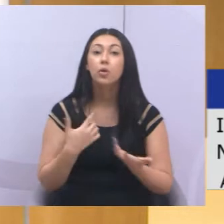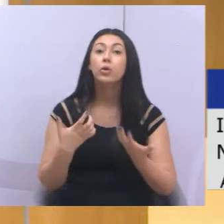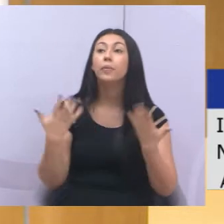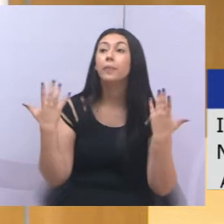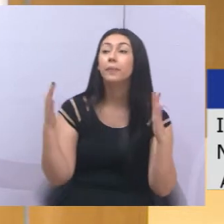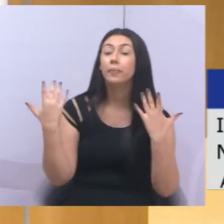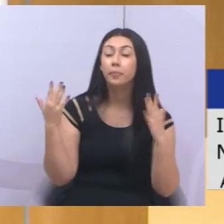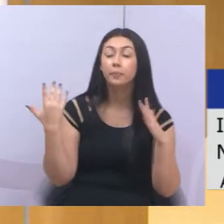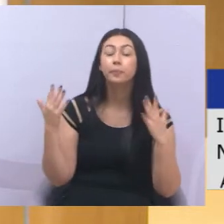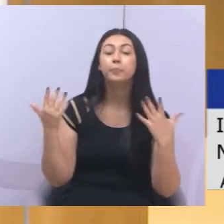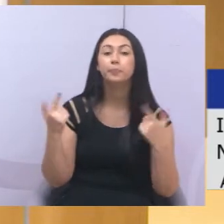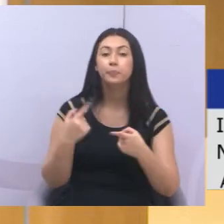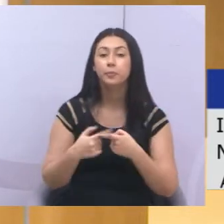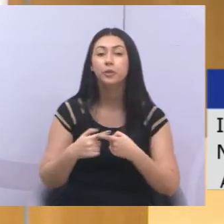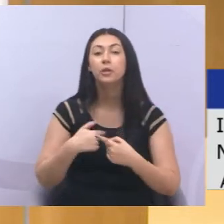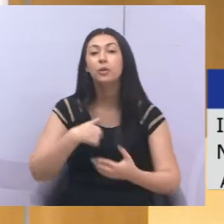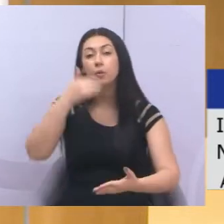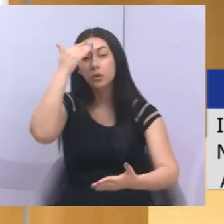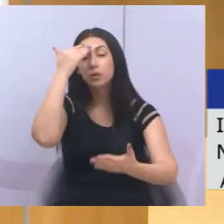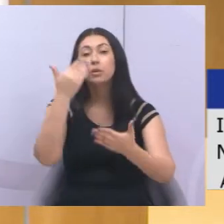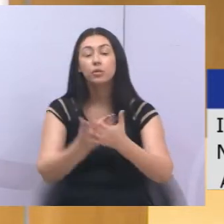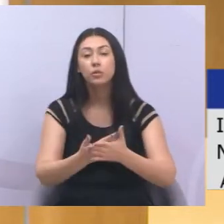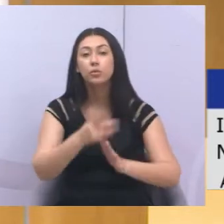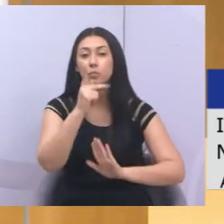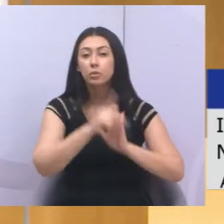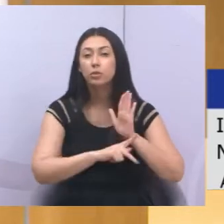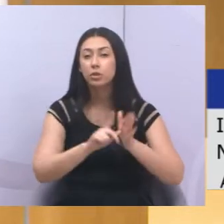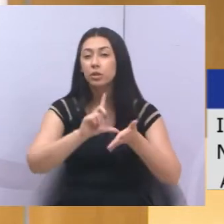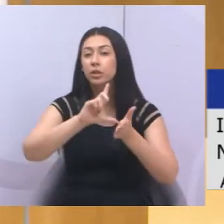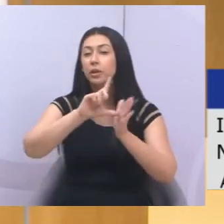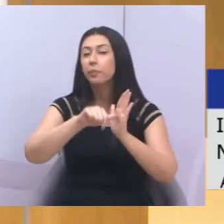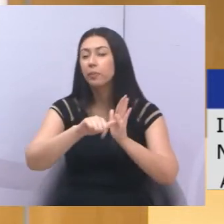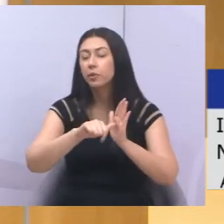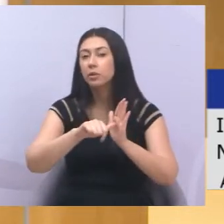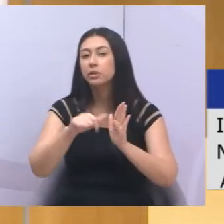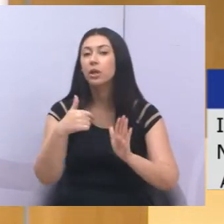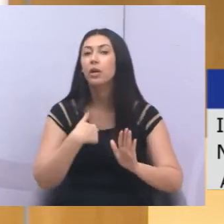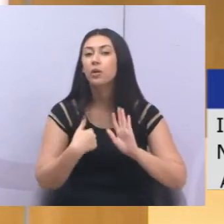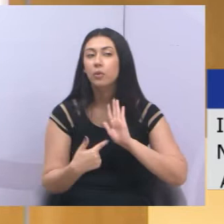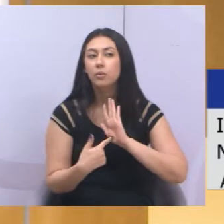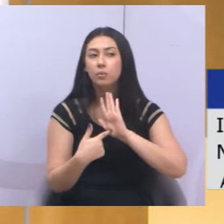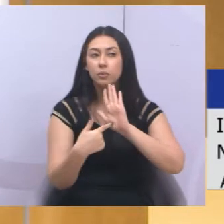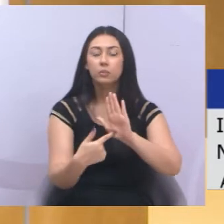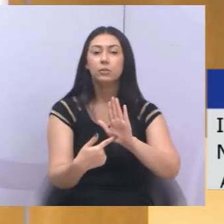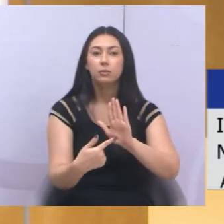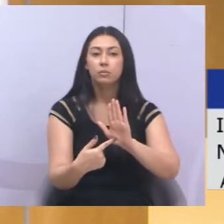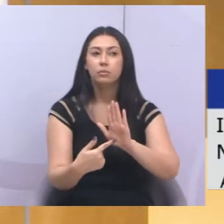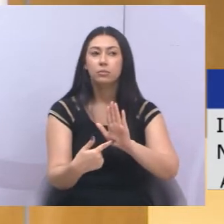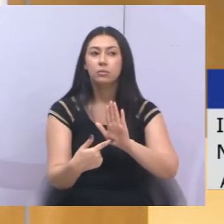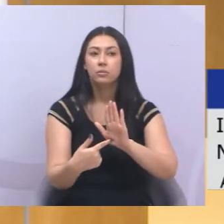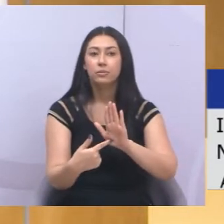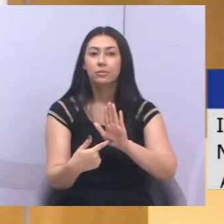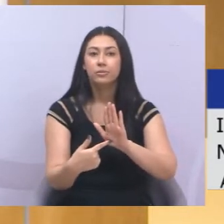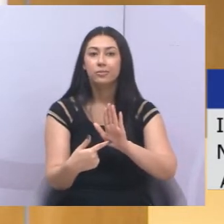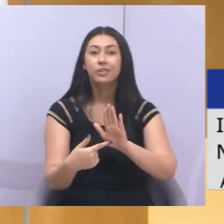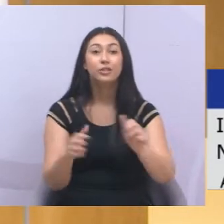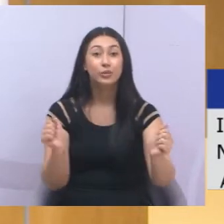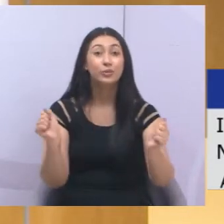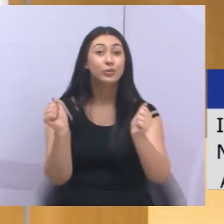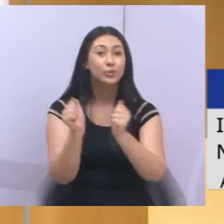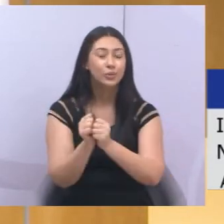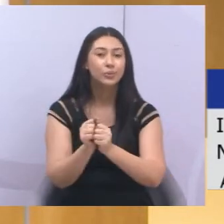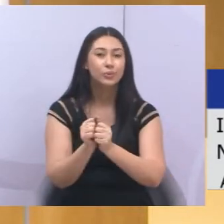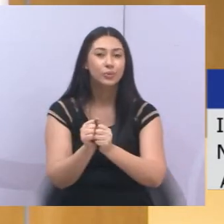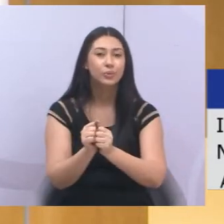dar os parabéns, porque eu acredito que esse projeto que eu vou apresentar em breve, ele vai poder ser atendido